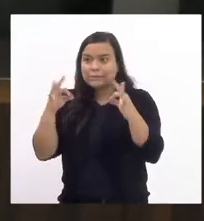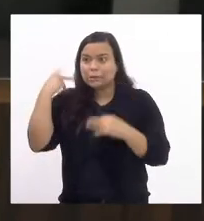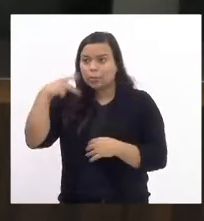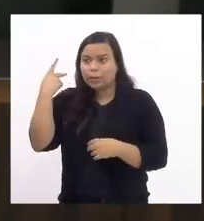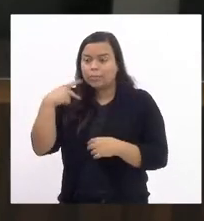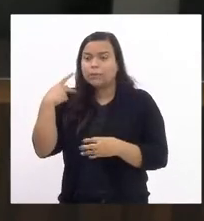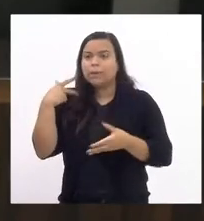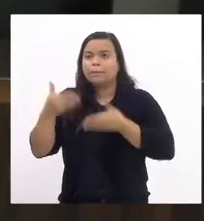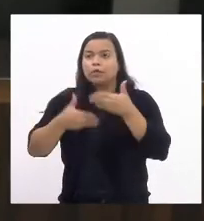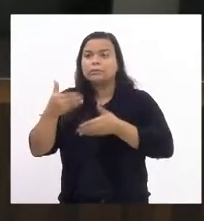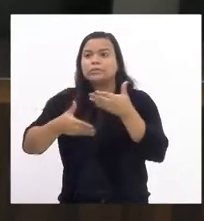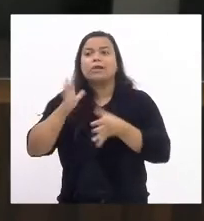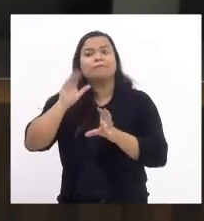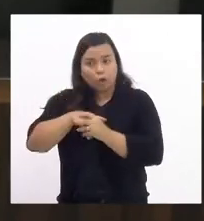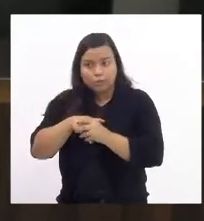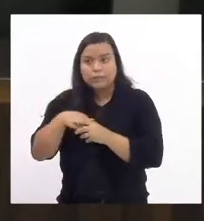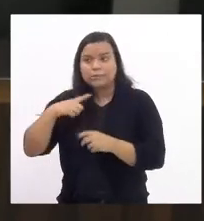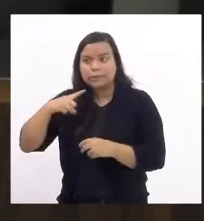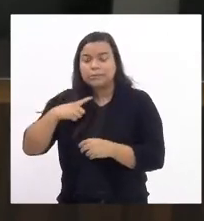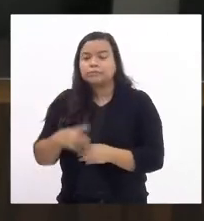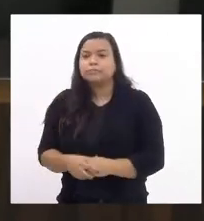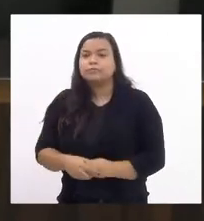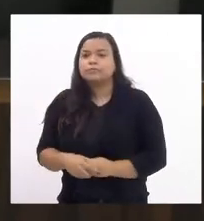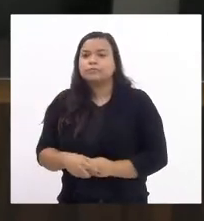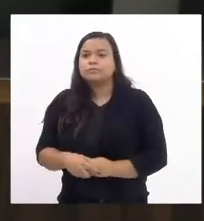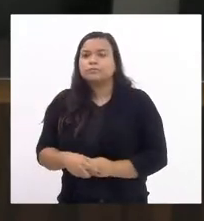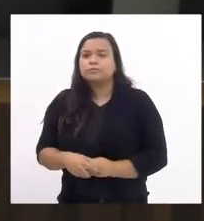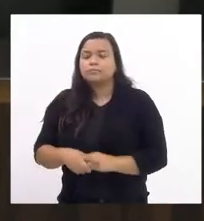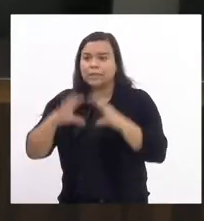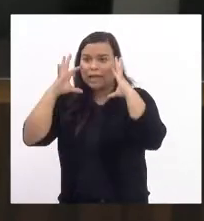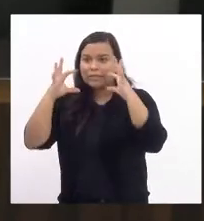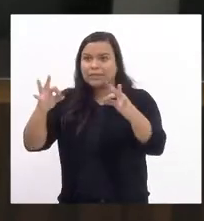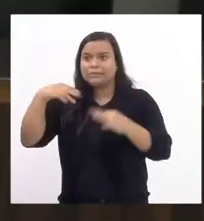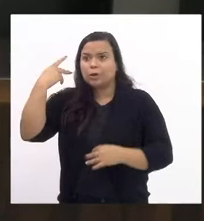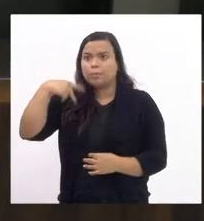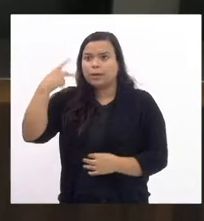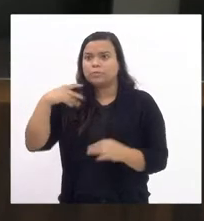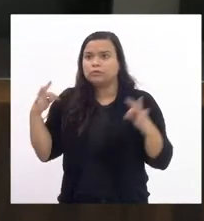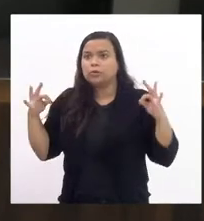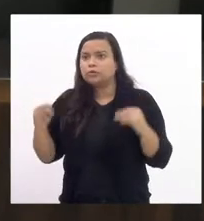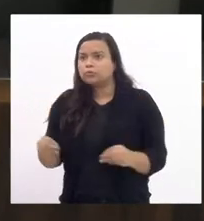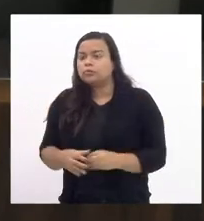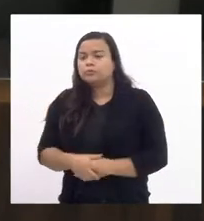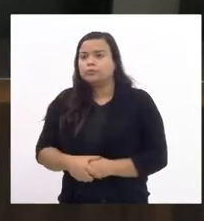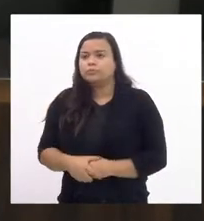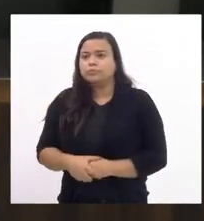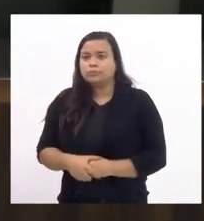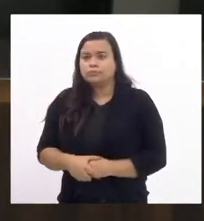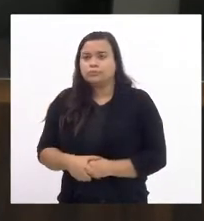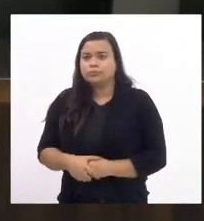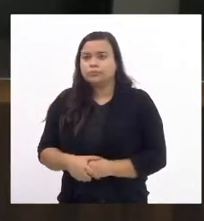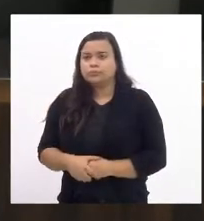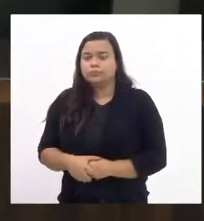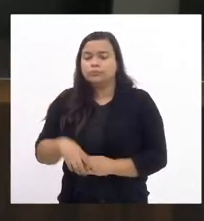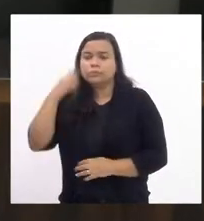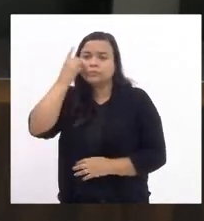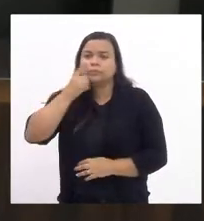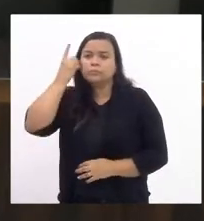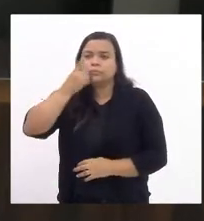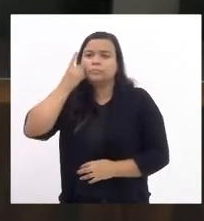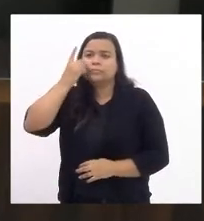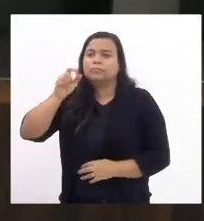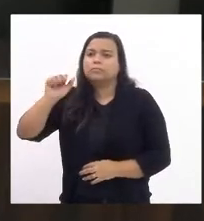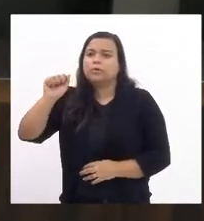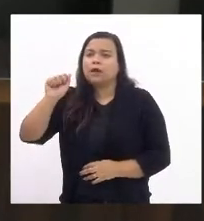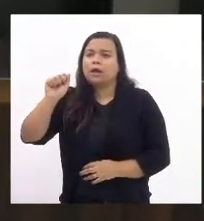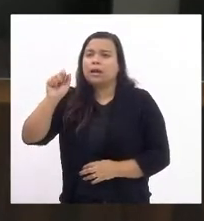processo de votação. Atenção, senhores parlamentares. Deputada